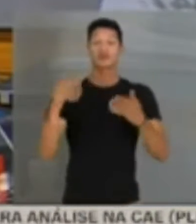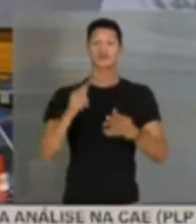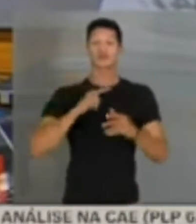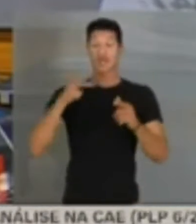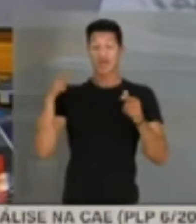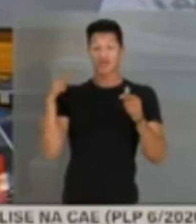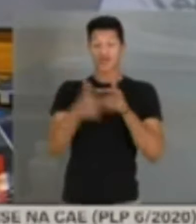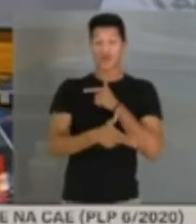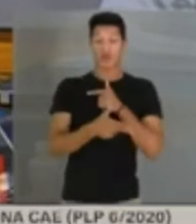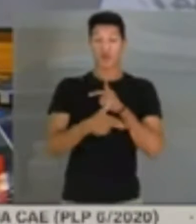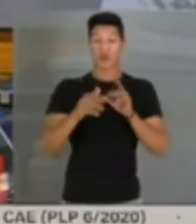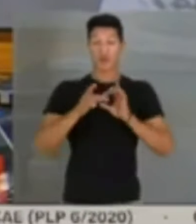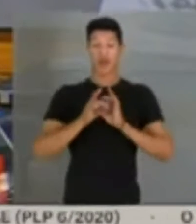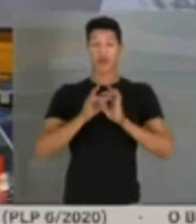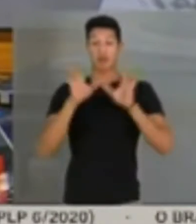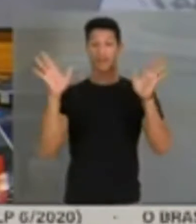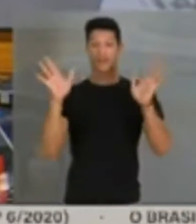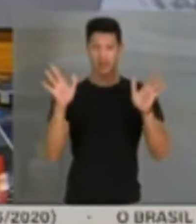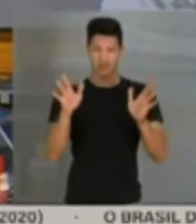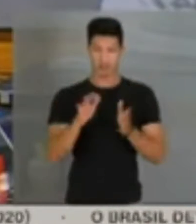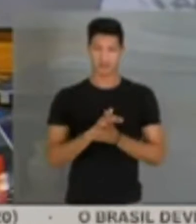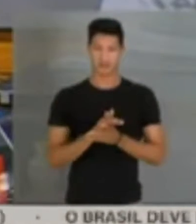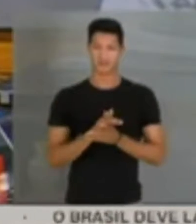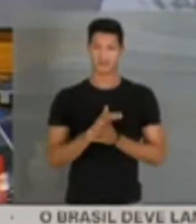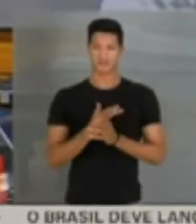há violação às liberdades,